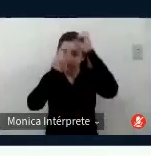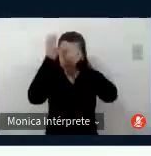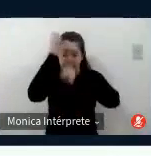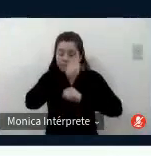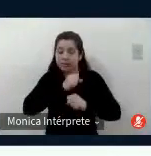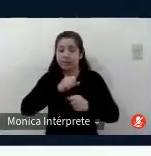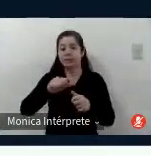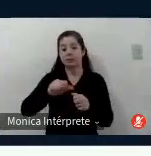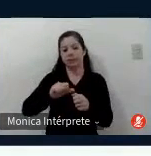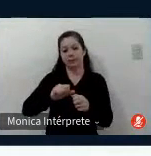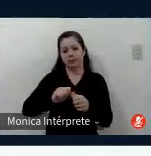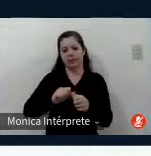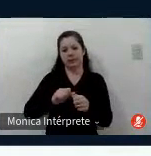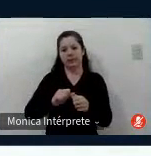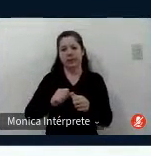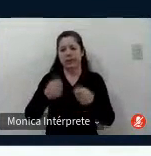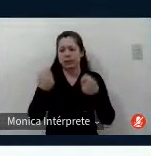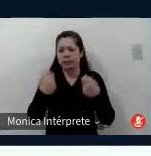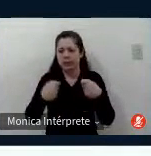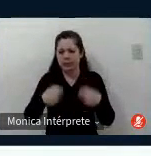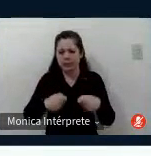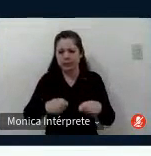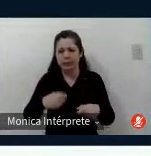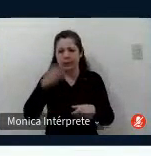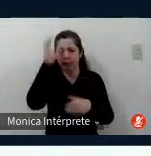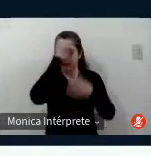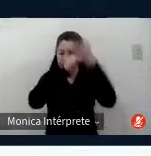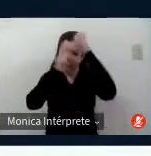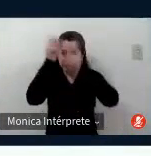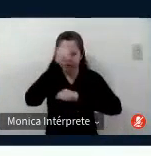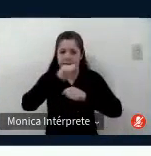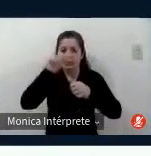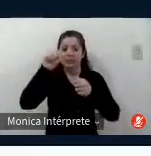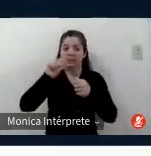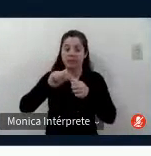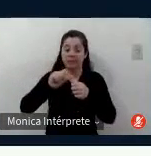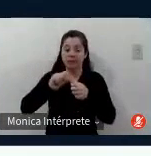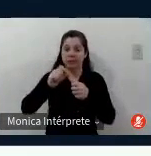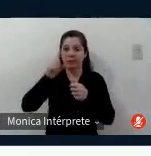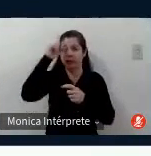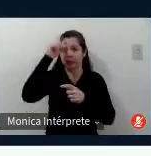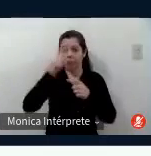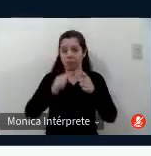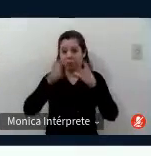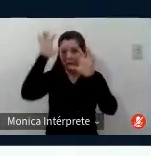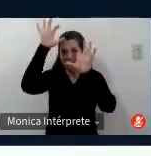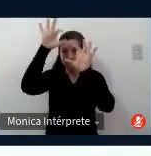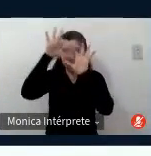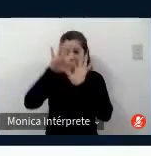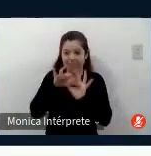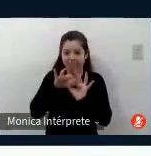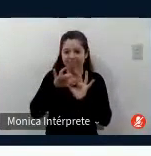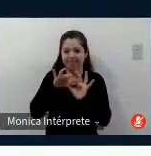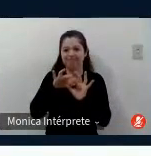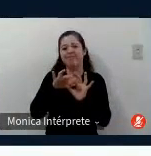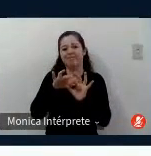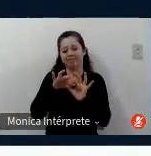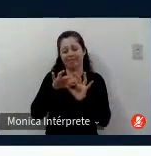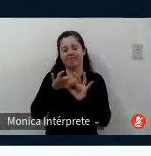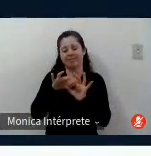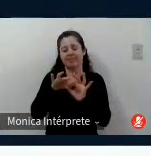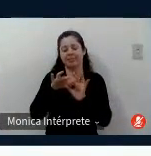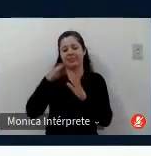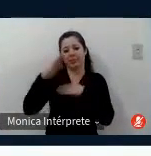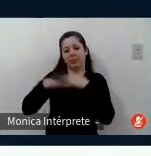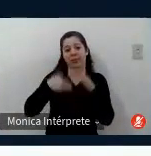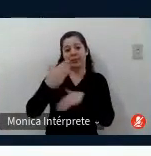na prática, né, praticando que a gente vai conseguir, né, desenvolver, né, essas habilidades, essas competências de